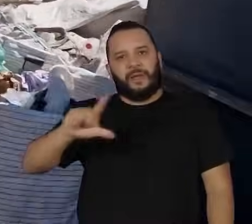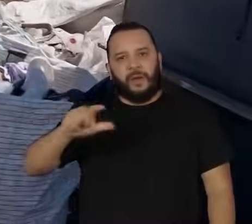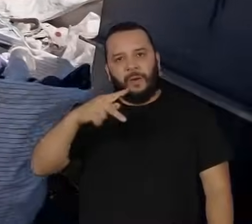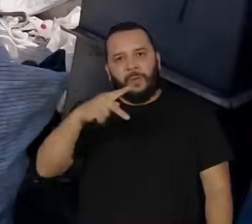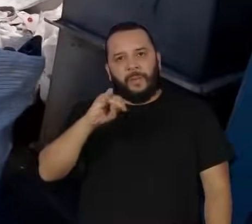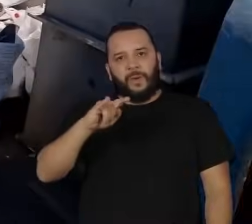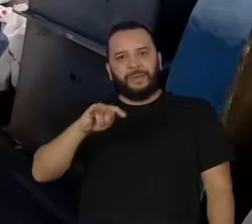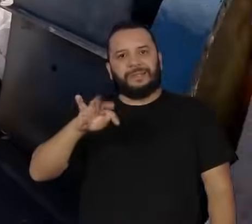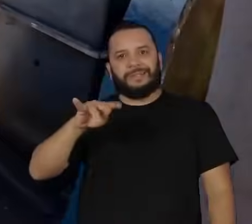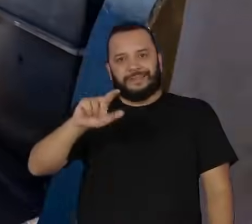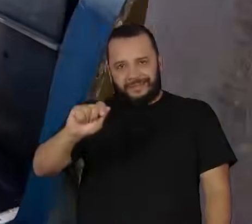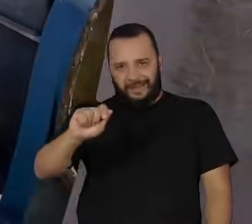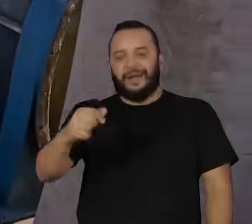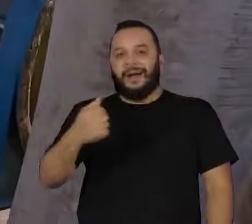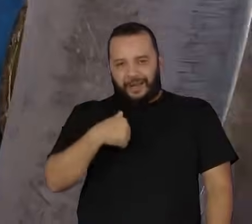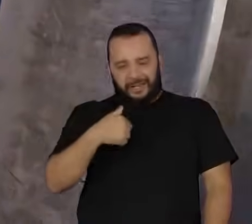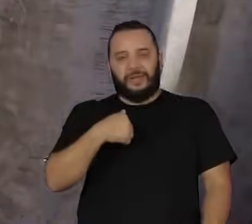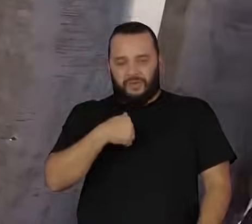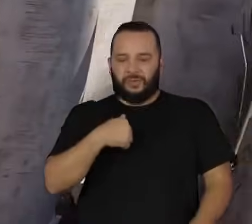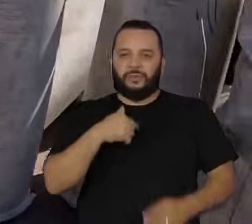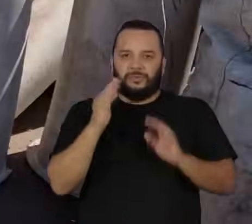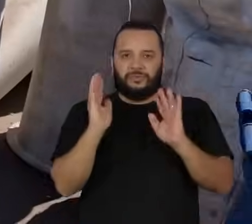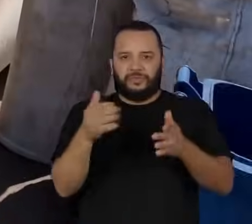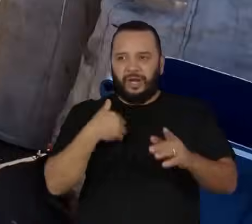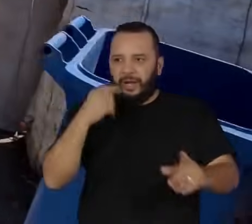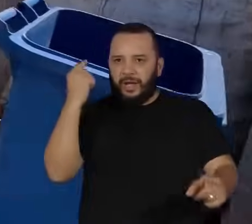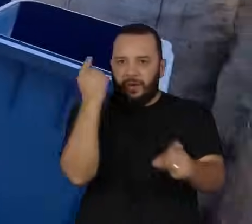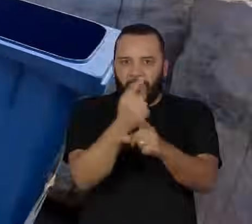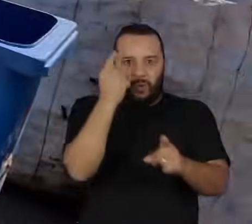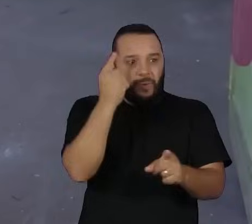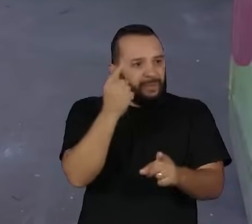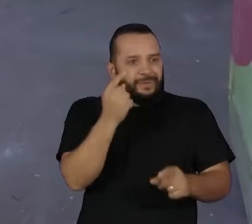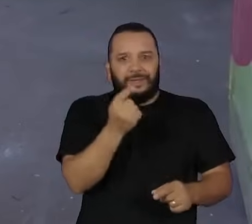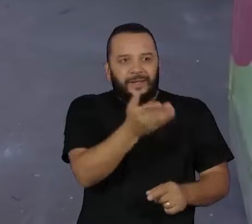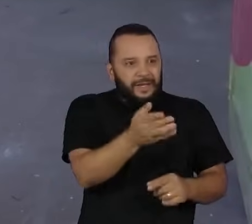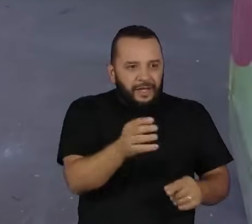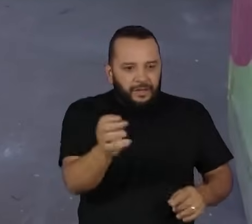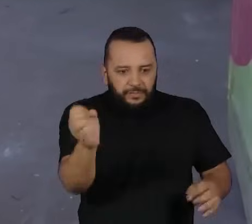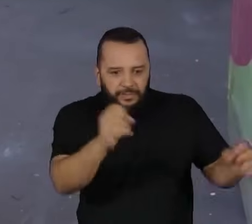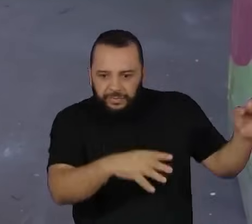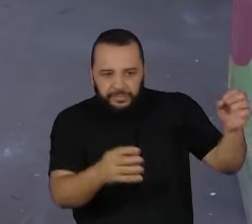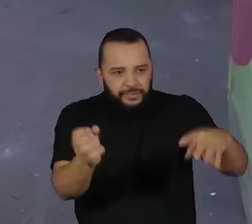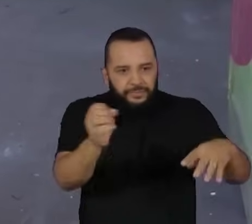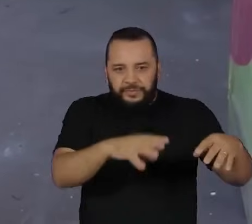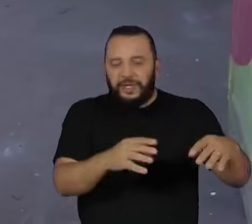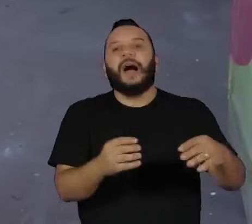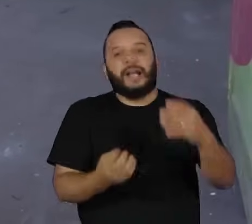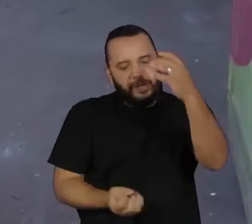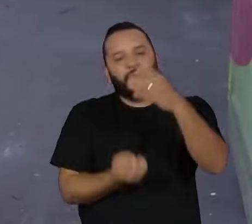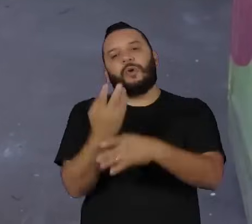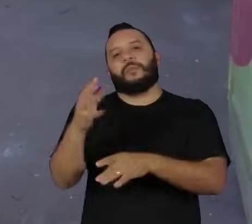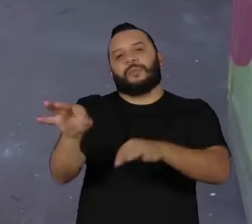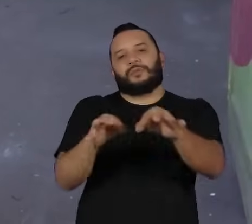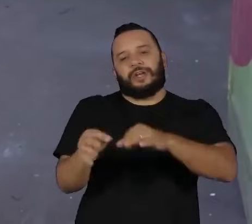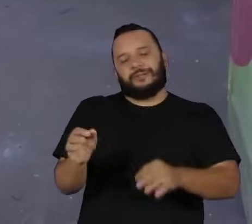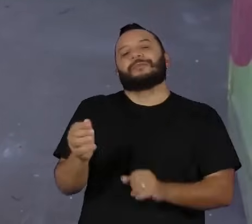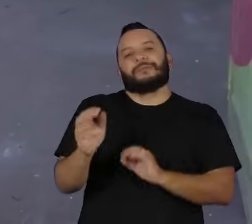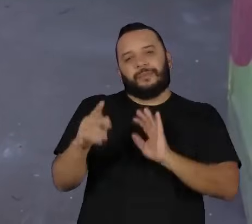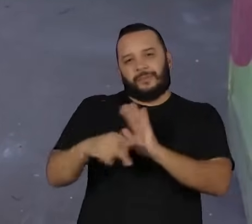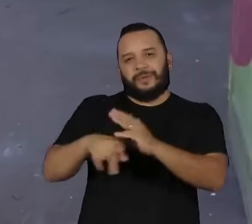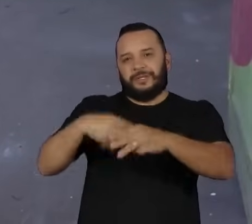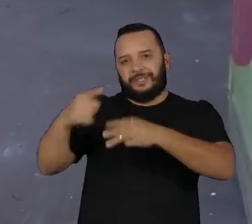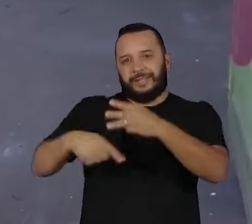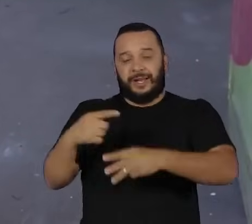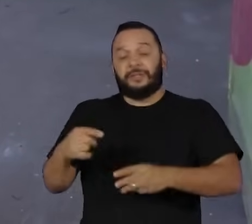a rainha da reciclagem, porque todo guerreiro é digno de uma rainha. Então, como o projeto social se chama Guerreiros de